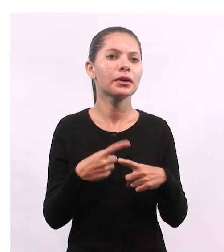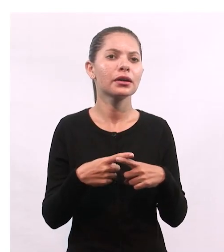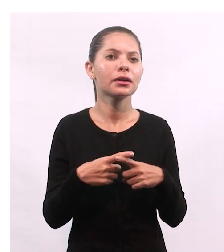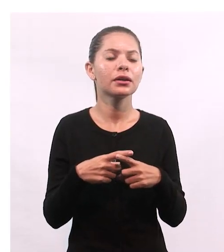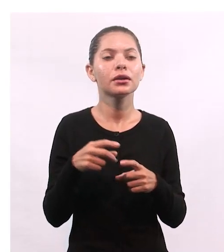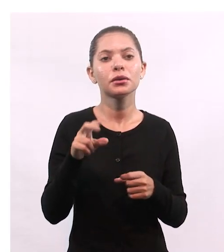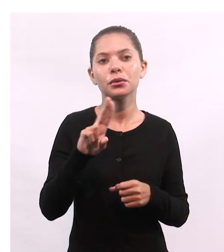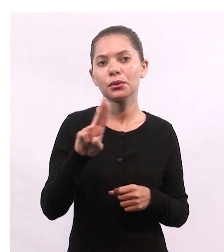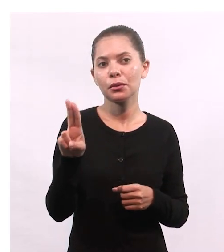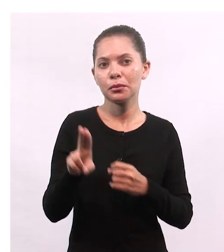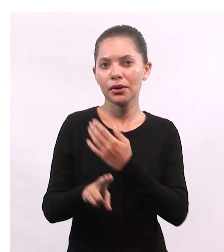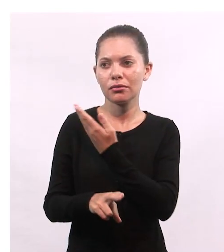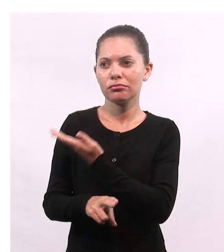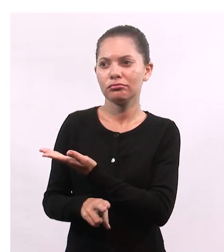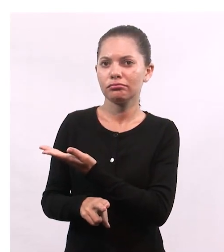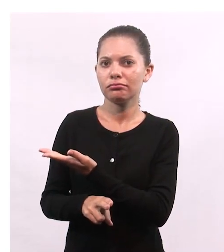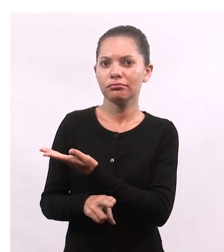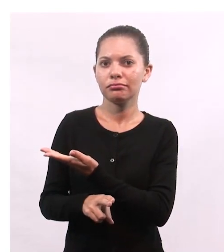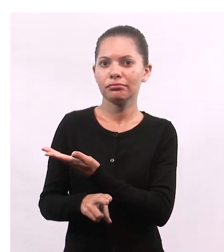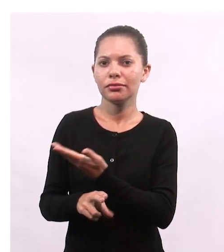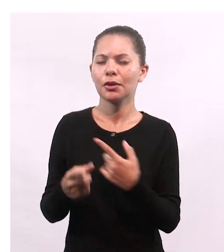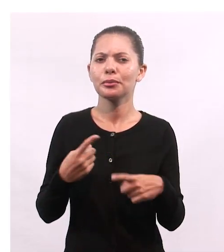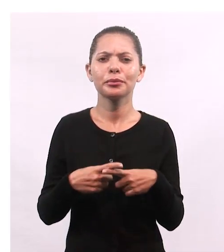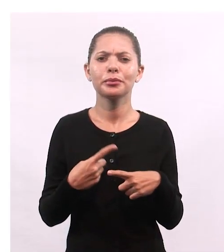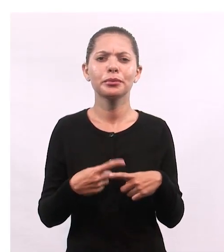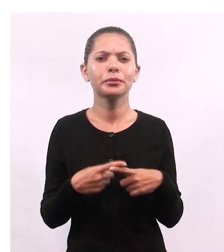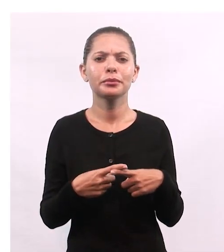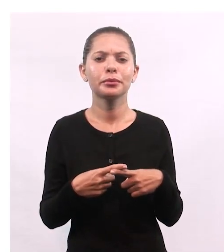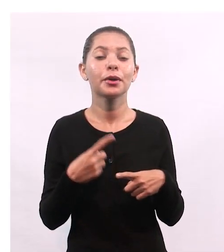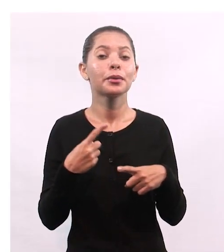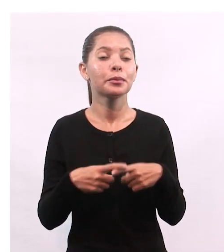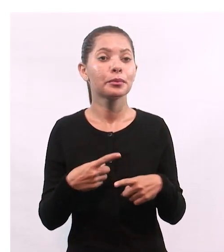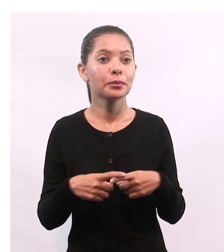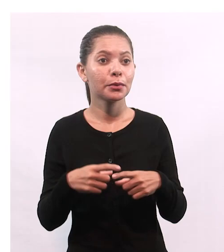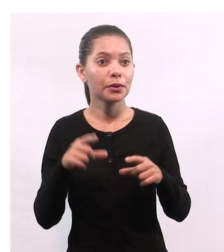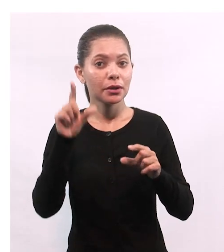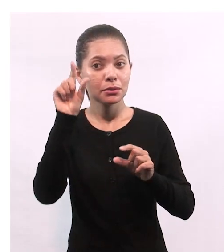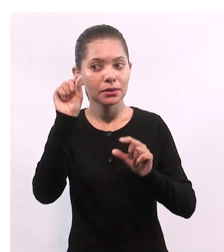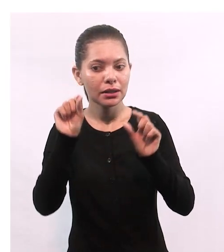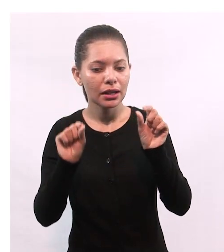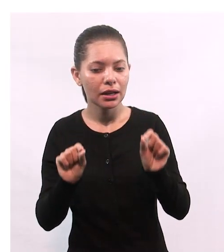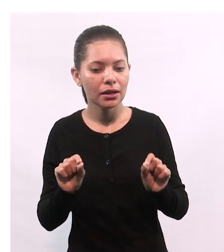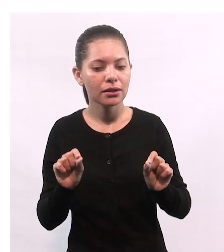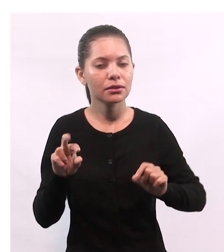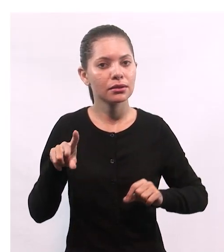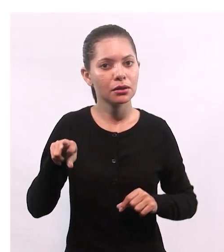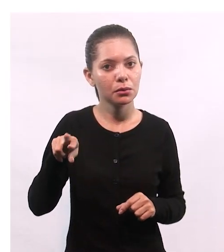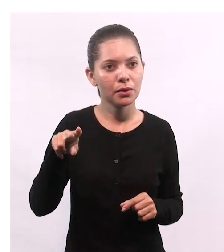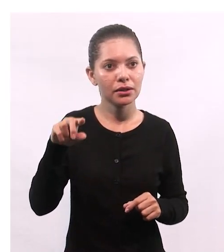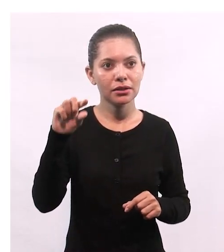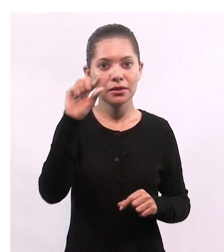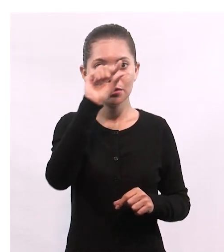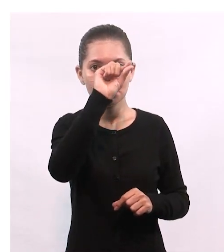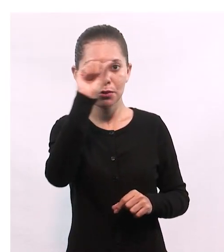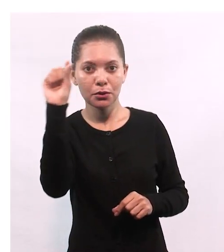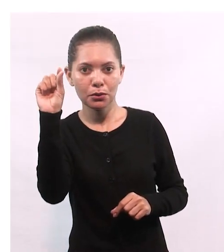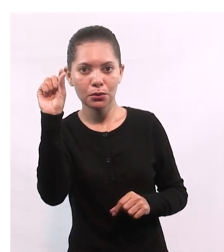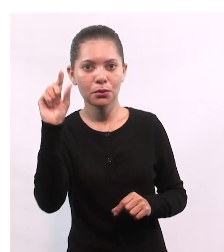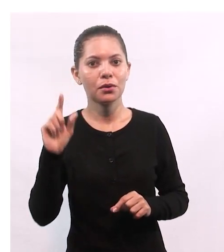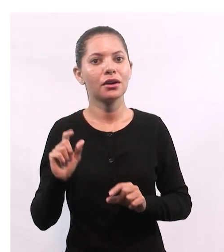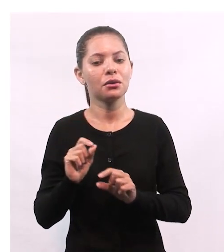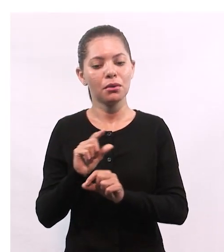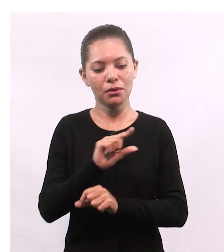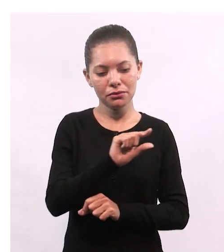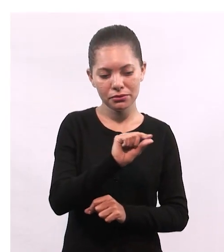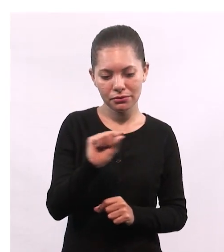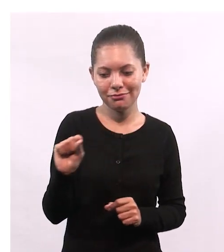que eu dei o nome de paralelepípedo? Porque as faces são paralelas. Então a face